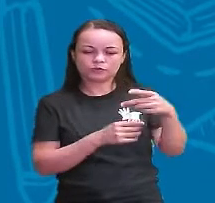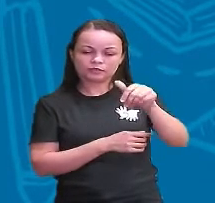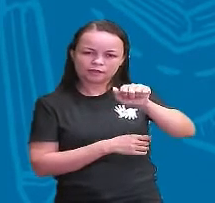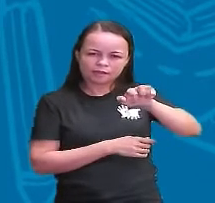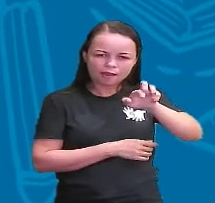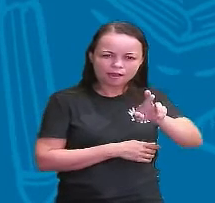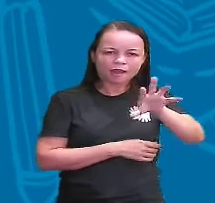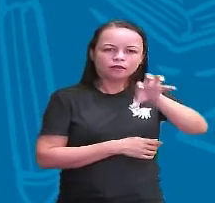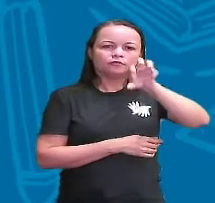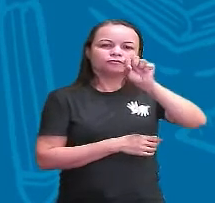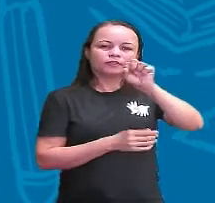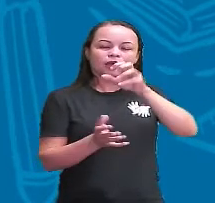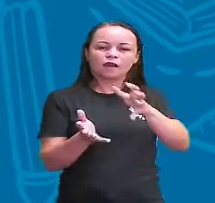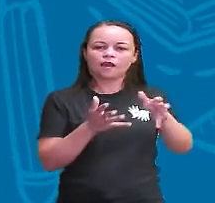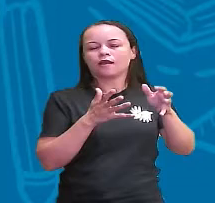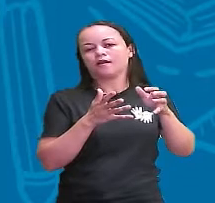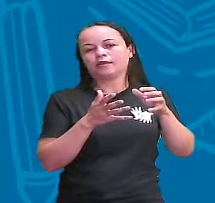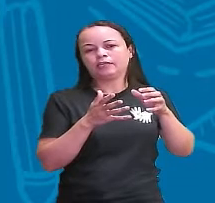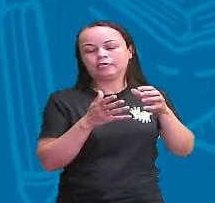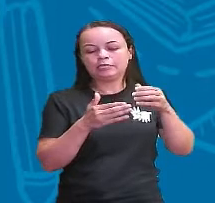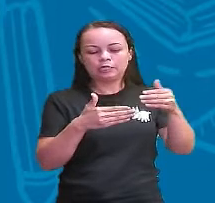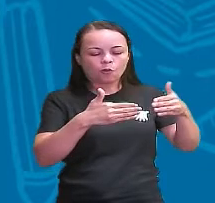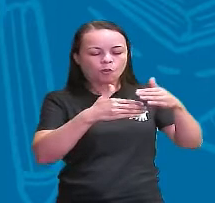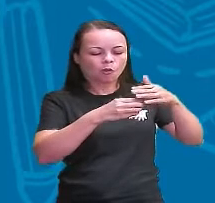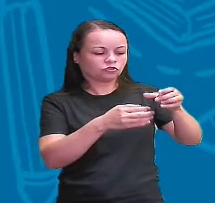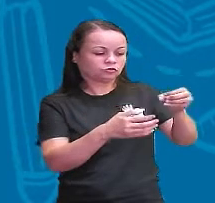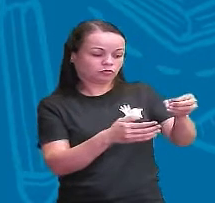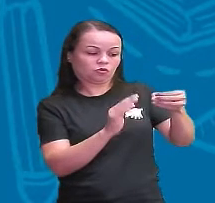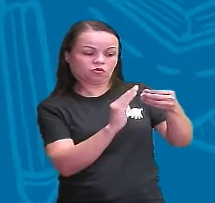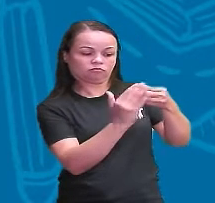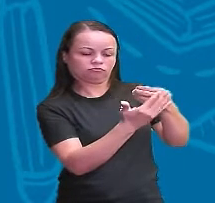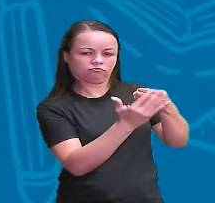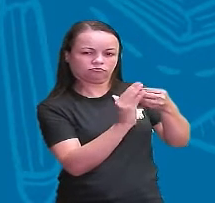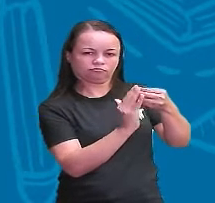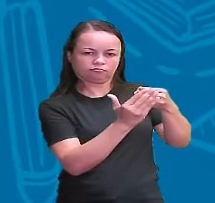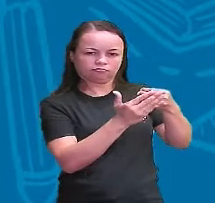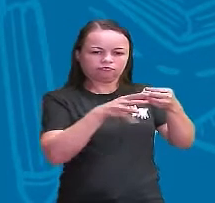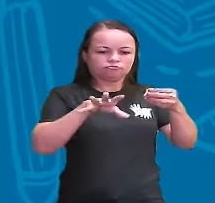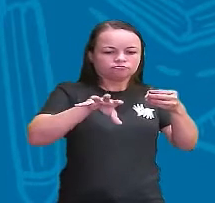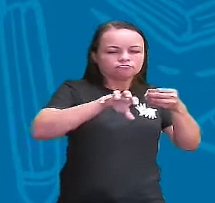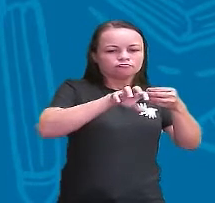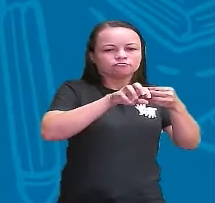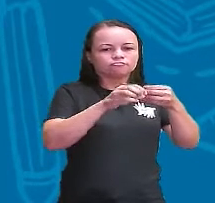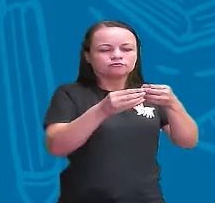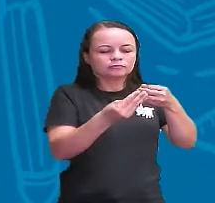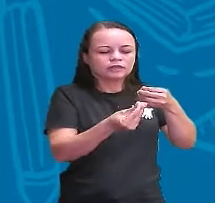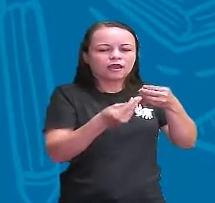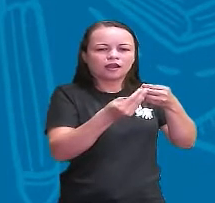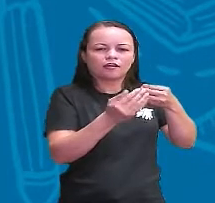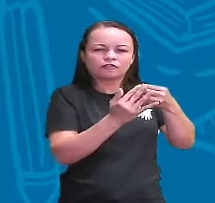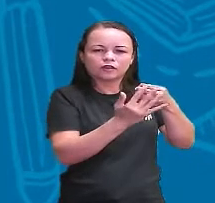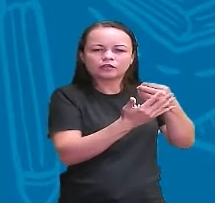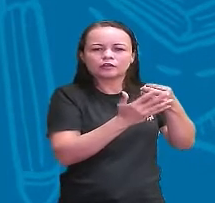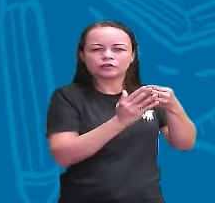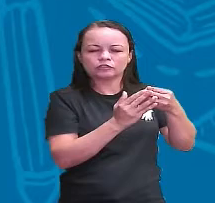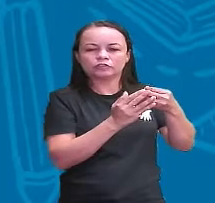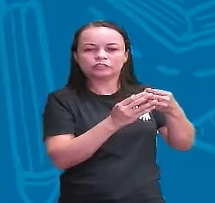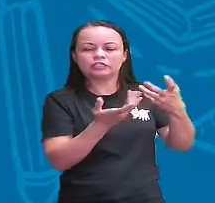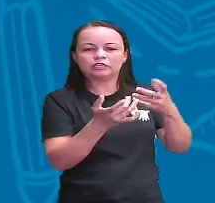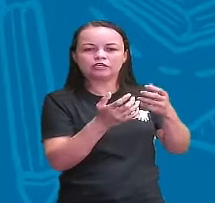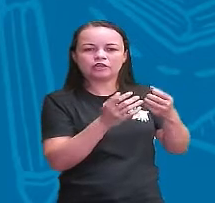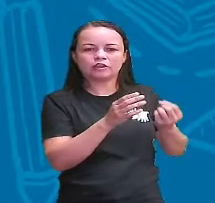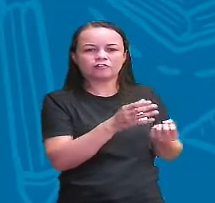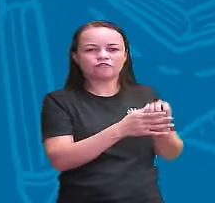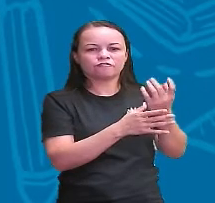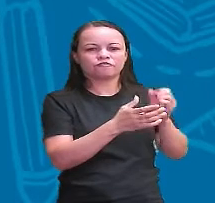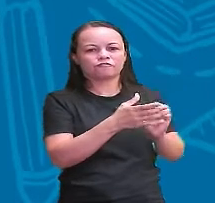tem umidade, ele encosta naquela superfície daquele copo que está geladinho, essa água ela vai condensar e ela vai passar do estado de